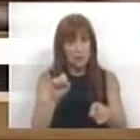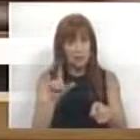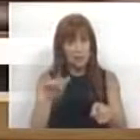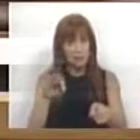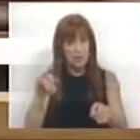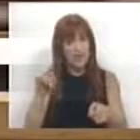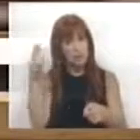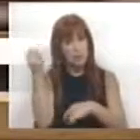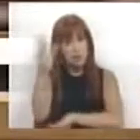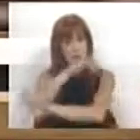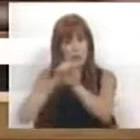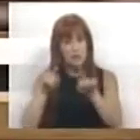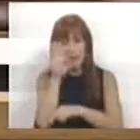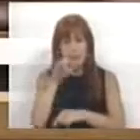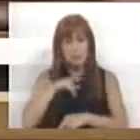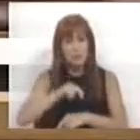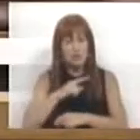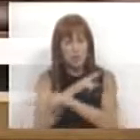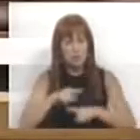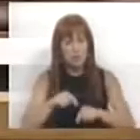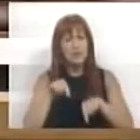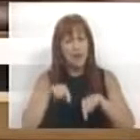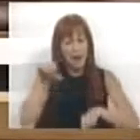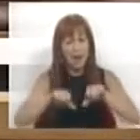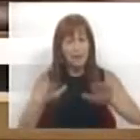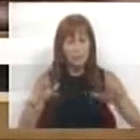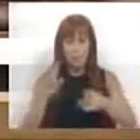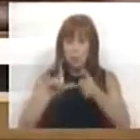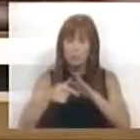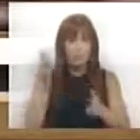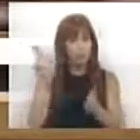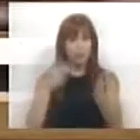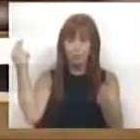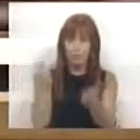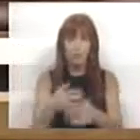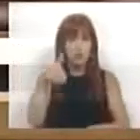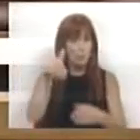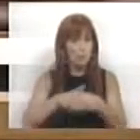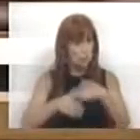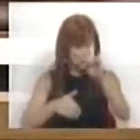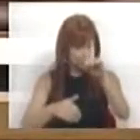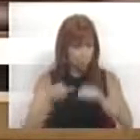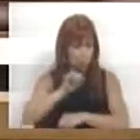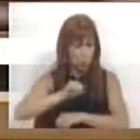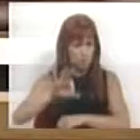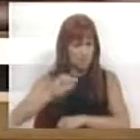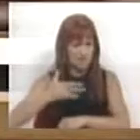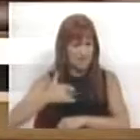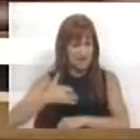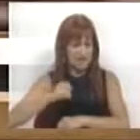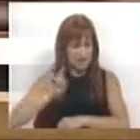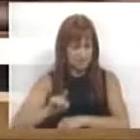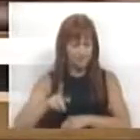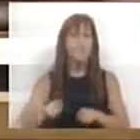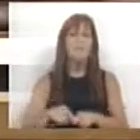glifosato na União Europeia e a implementação no país dessa proibição do uso. O projeto foi chumbado pelos votos contra do PSD e do